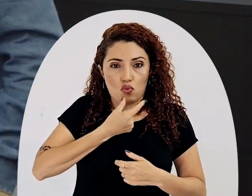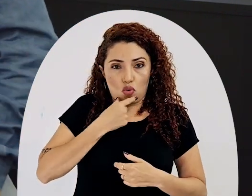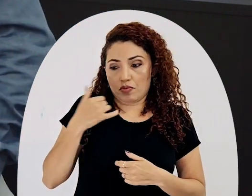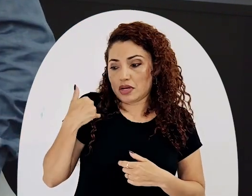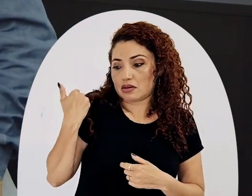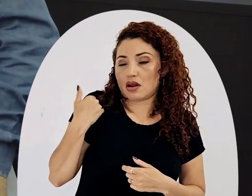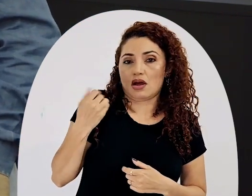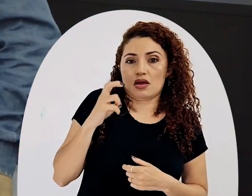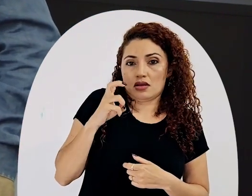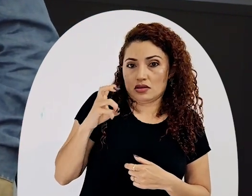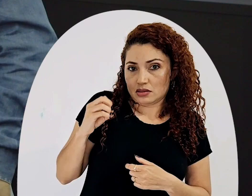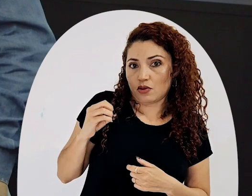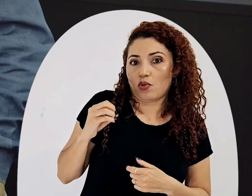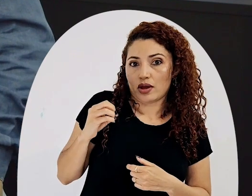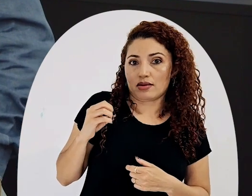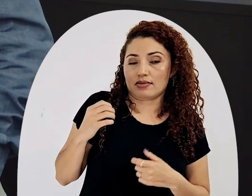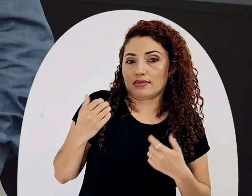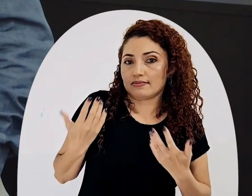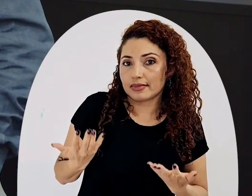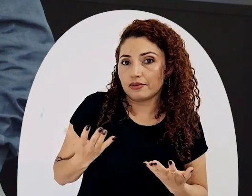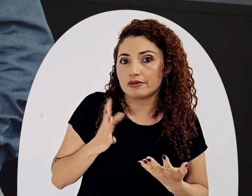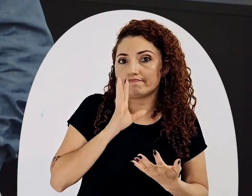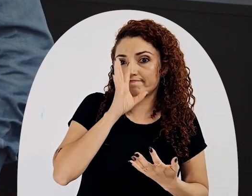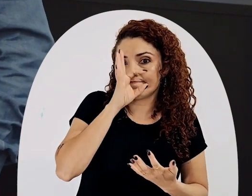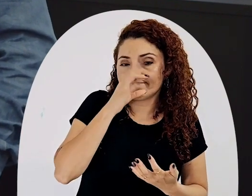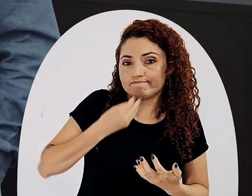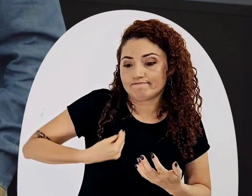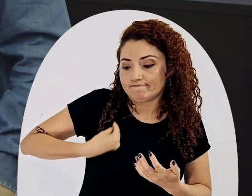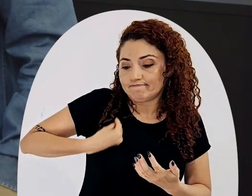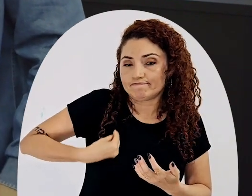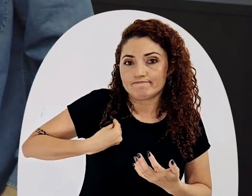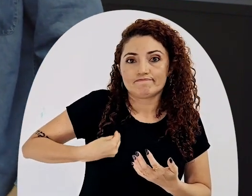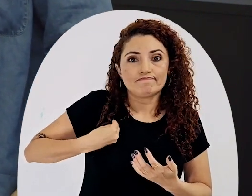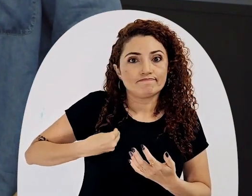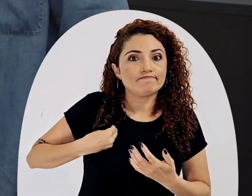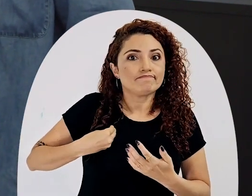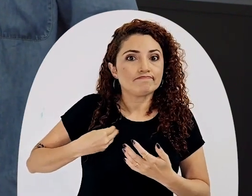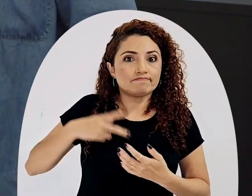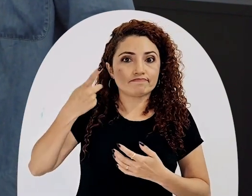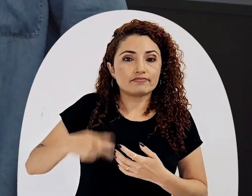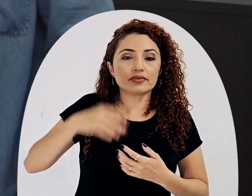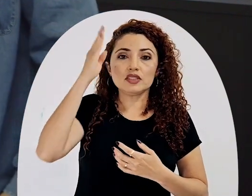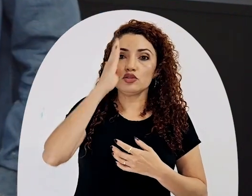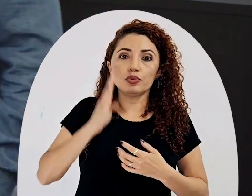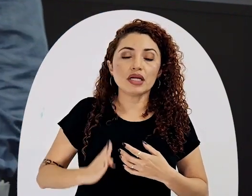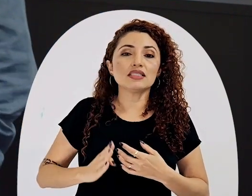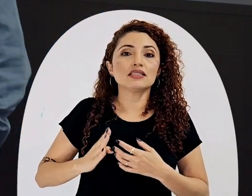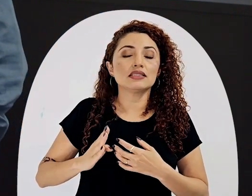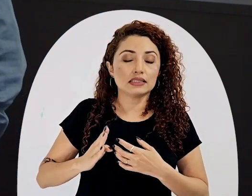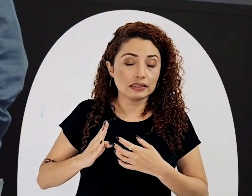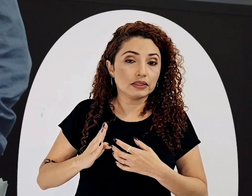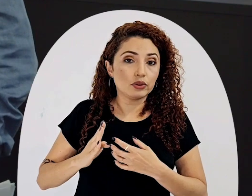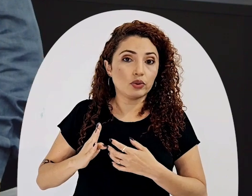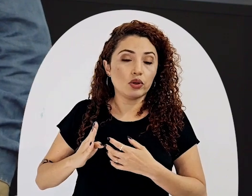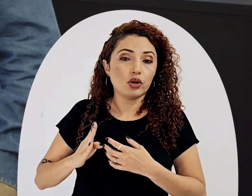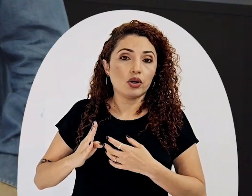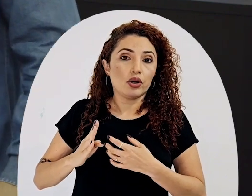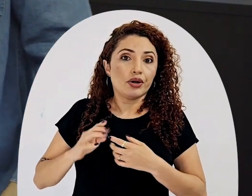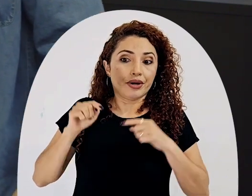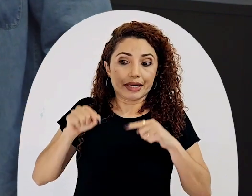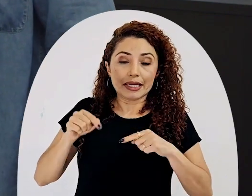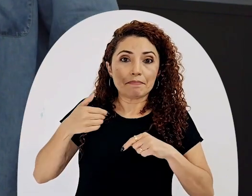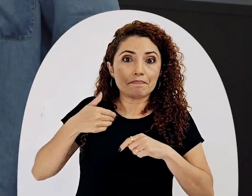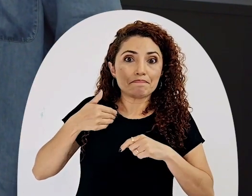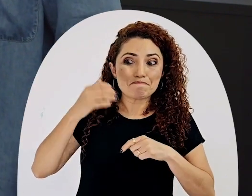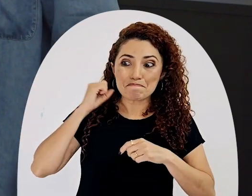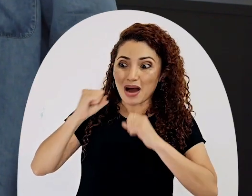sobrevivente no país que mais mata pessoas como eu, simplesmente por ser quem é. Né? E o índice, assim,